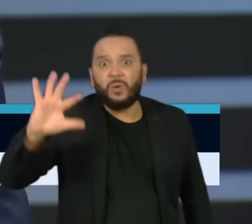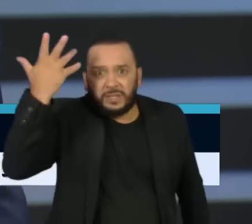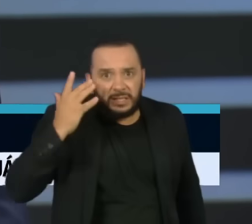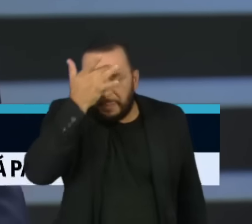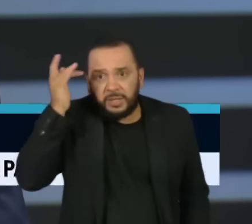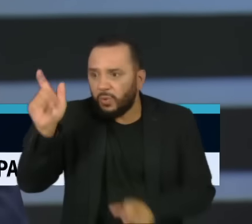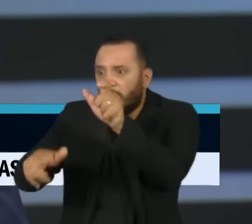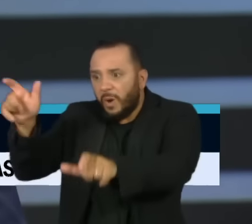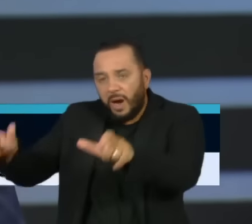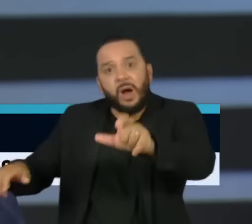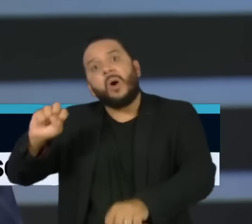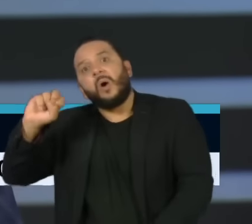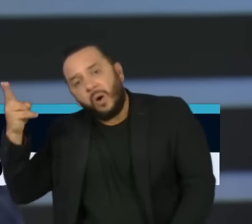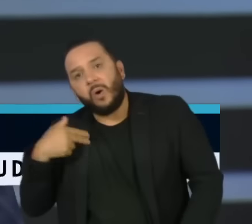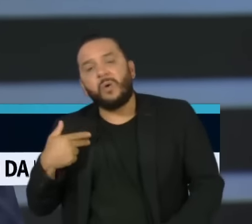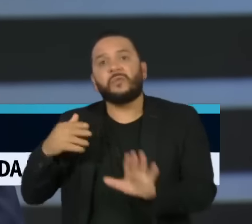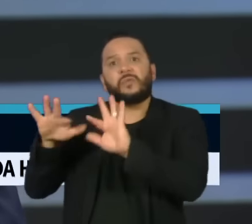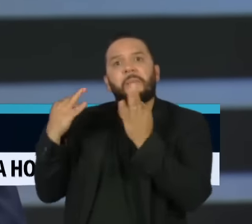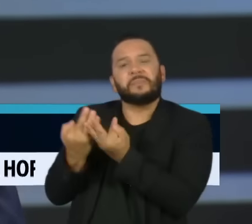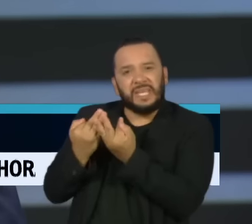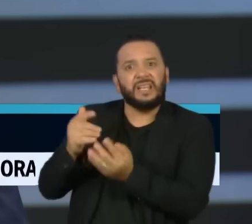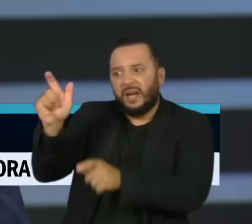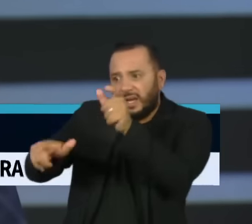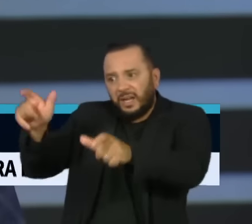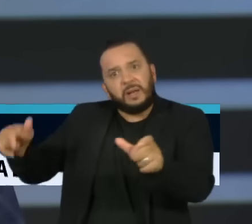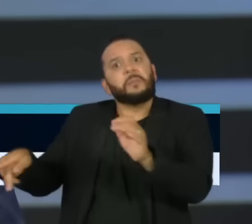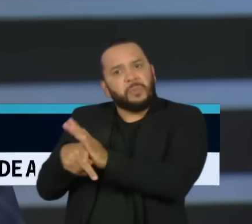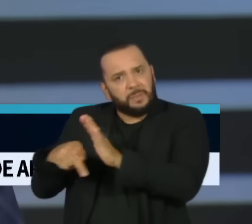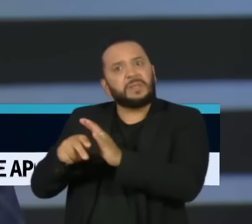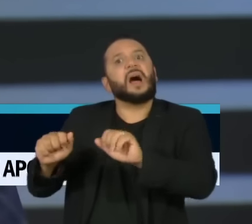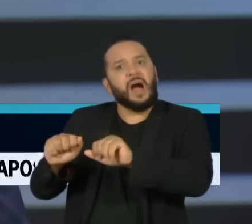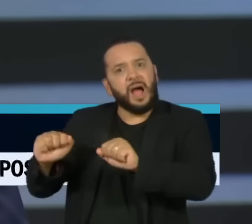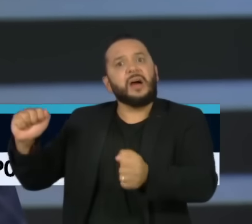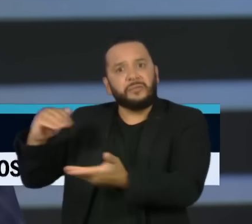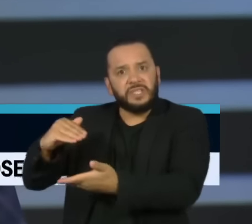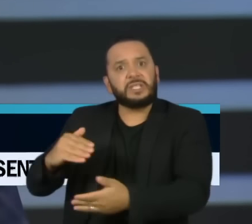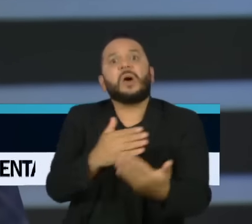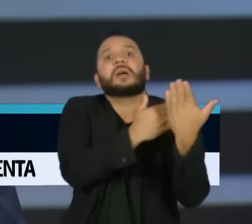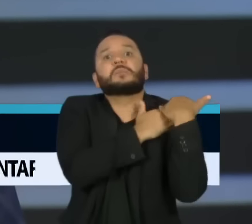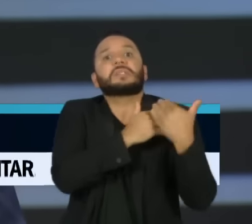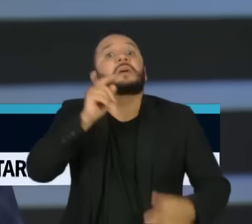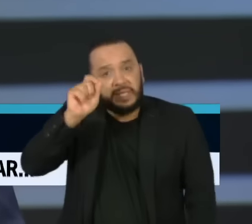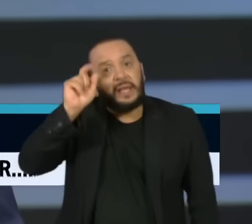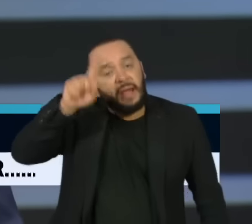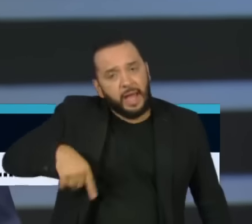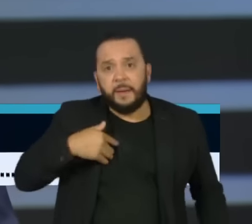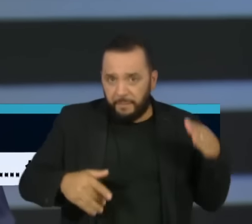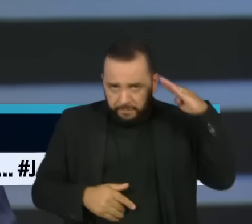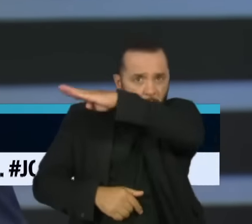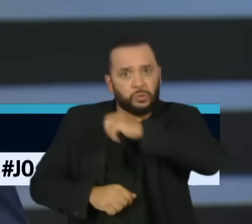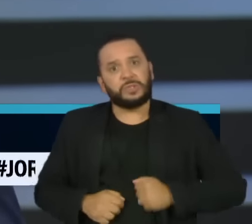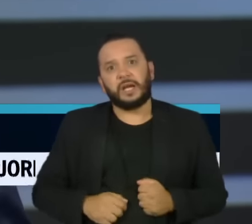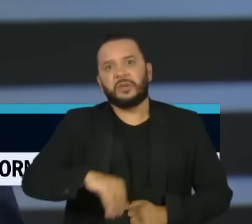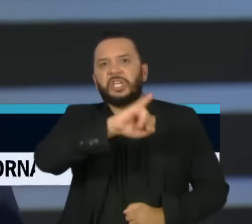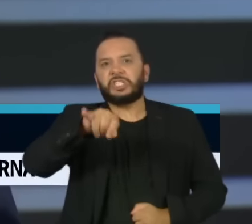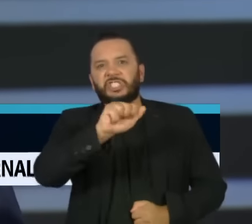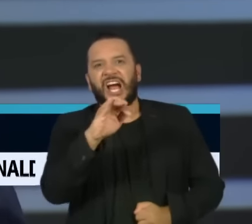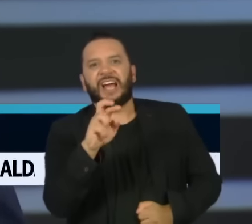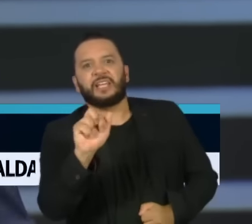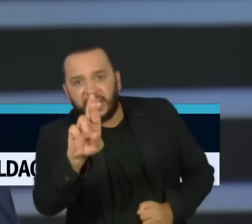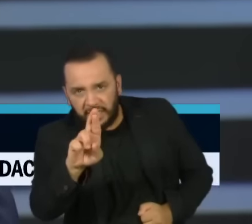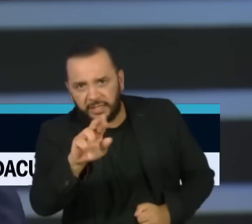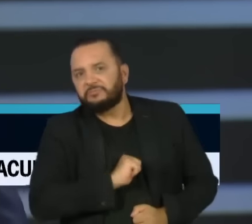algum familiar ou membro da Anvisa, o responsável pelo assassinato é Jair Bolsonaro. Então, isso é